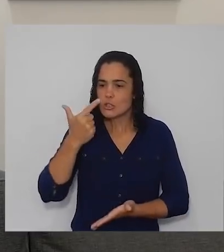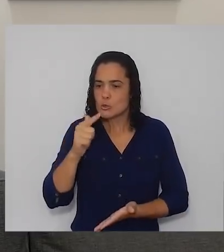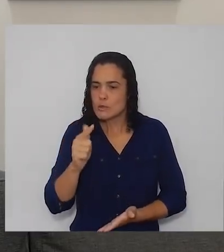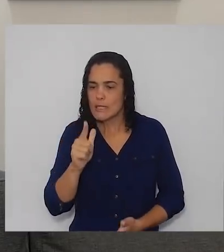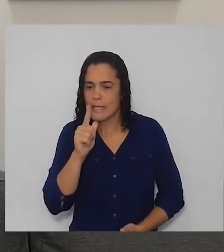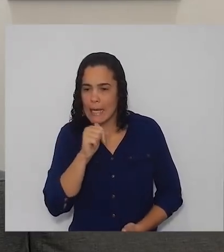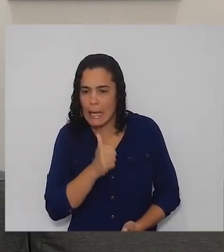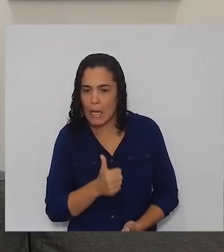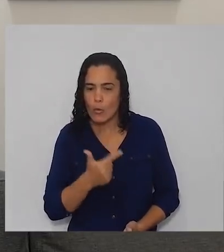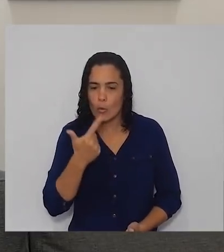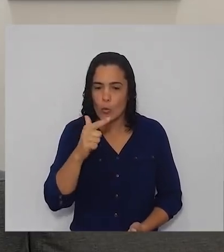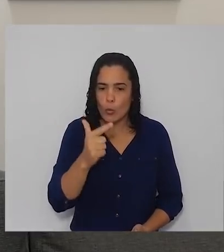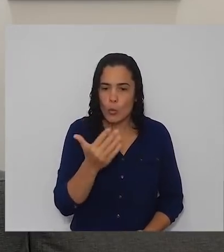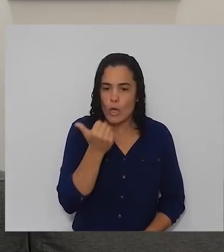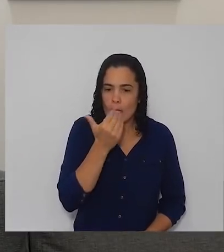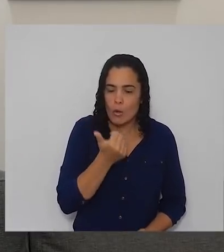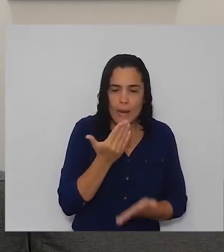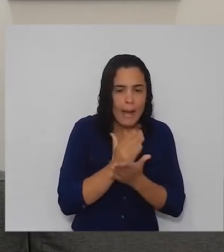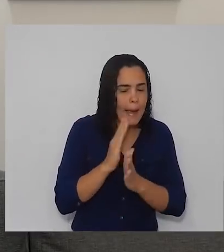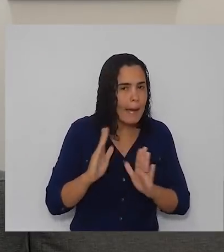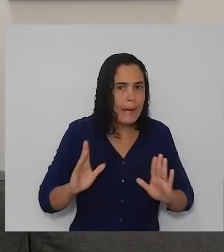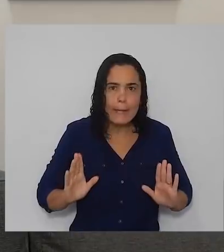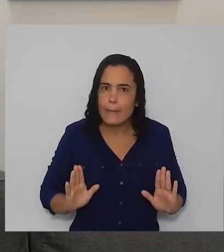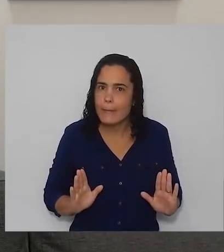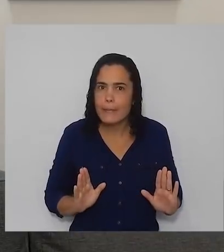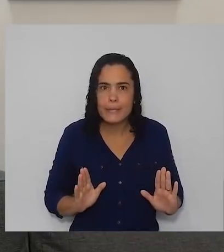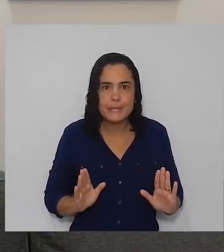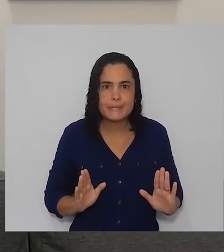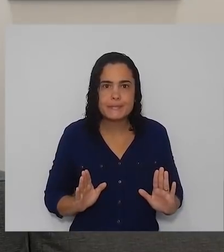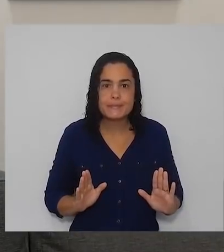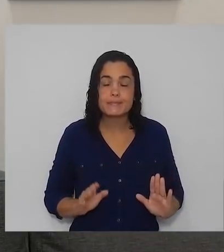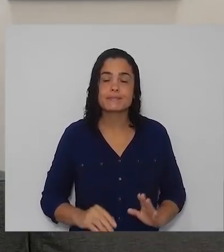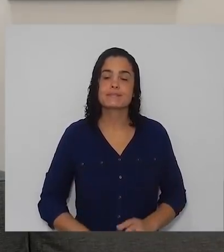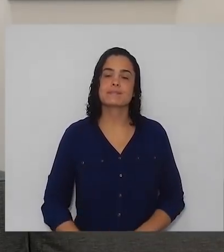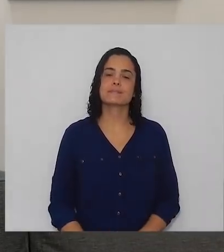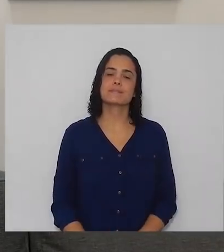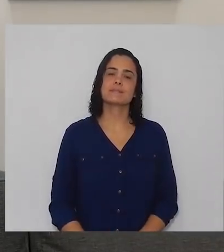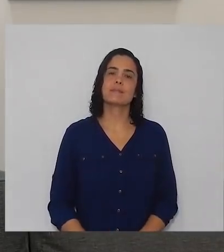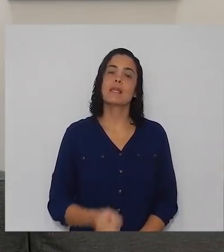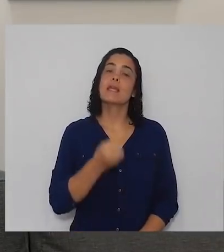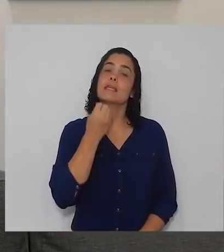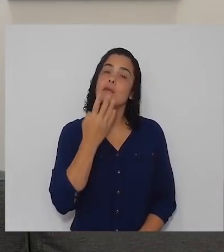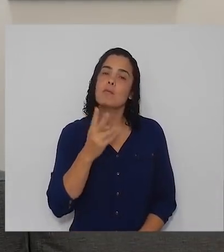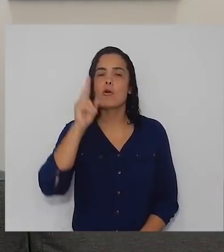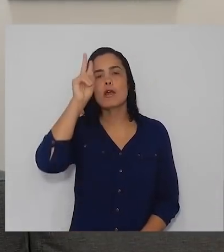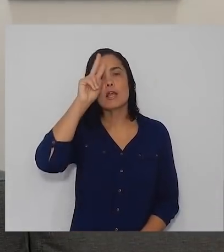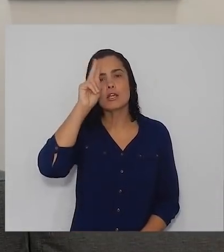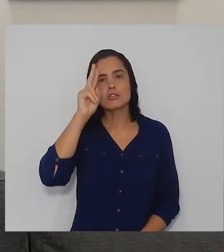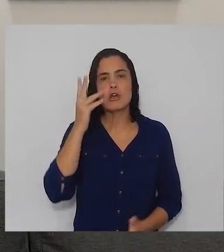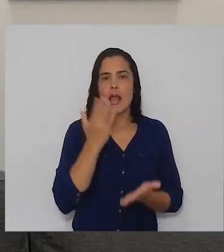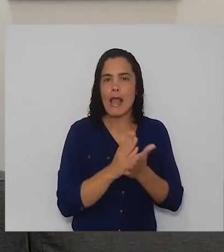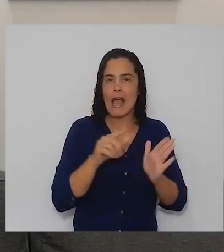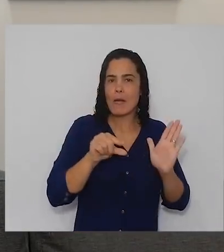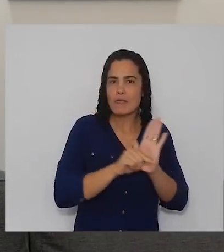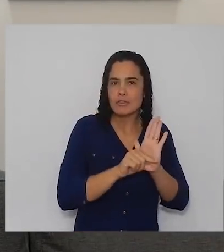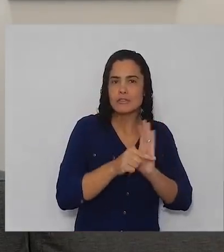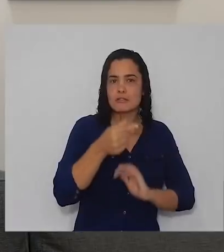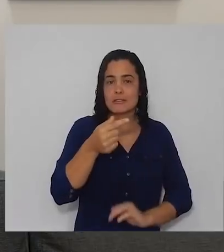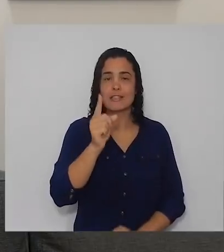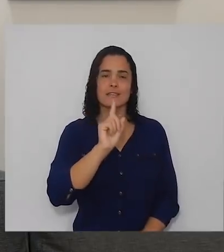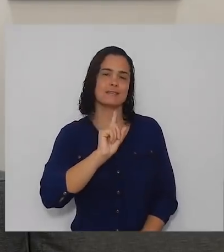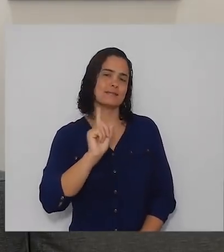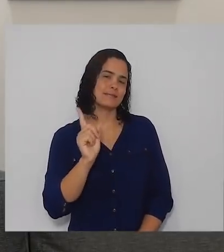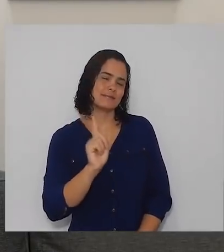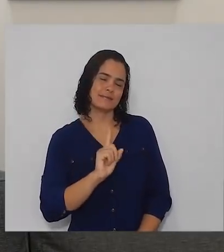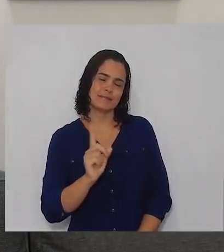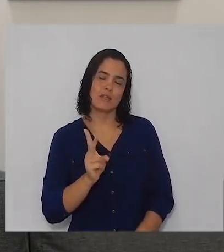não tem mais comida. Que bom que a nossa história, como foi a história de Elias, não termina nos